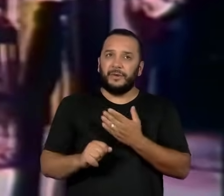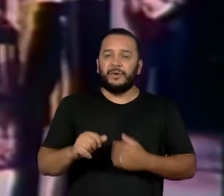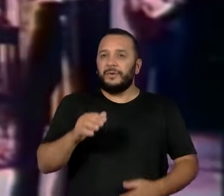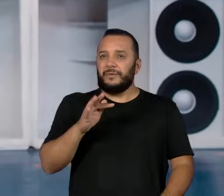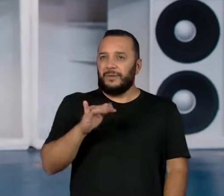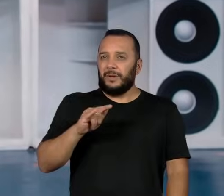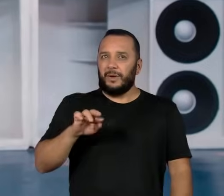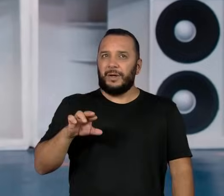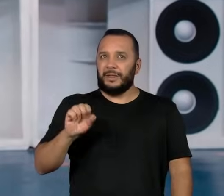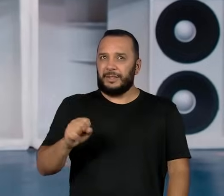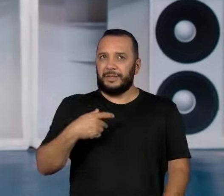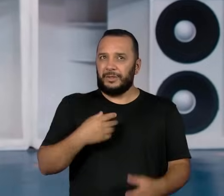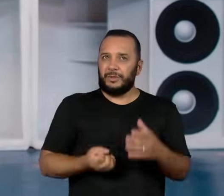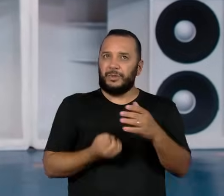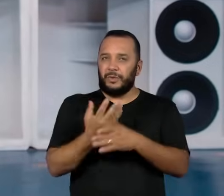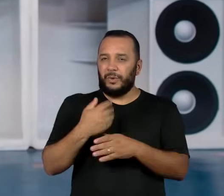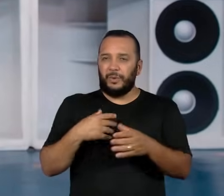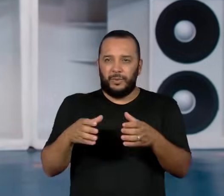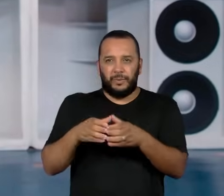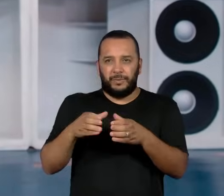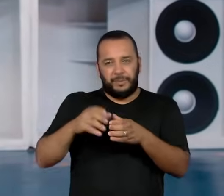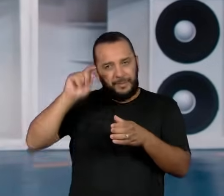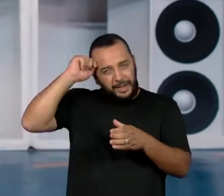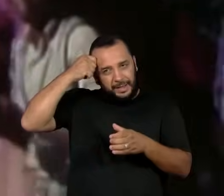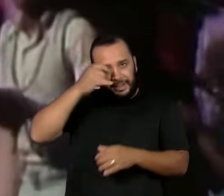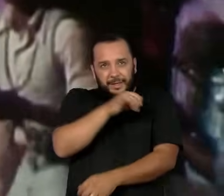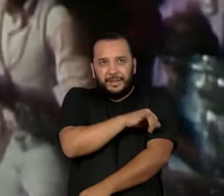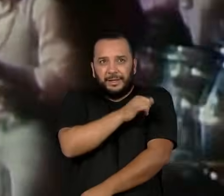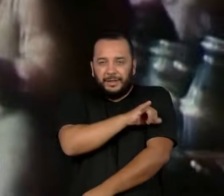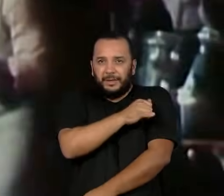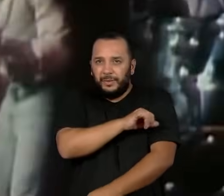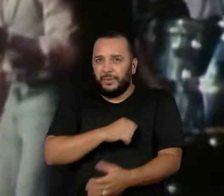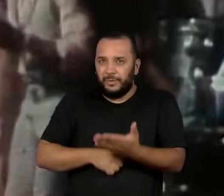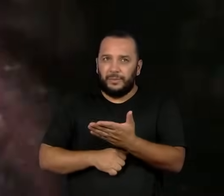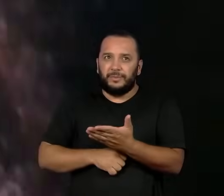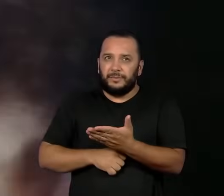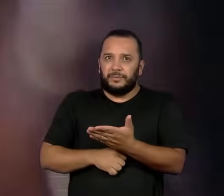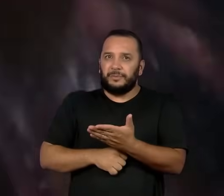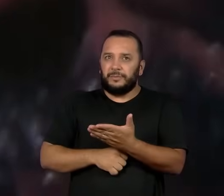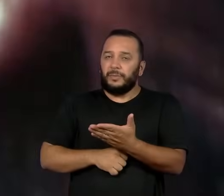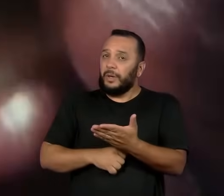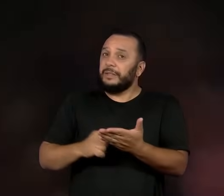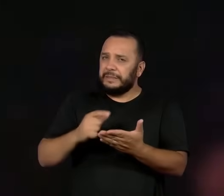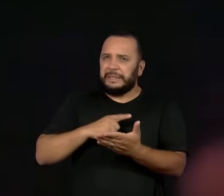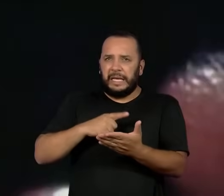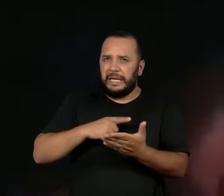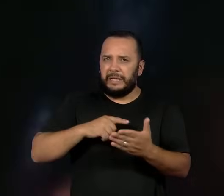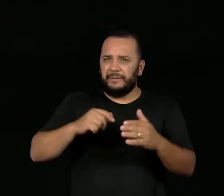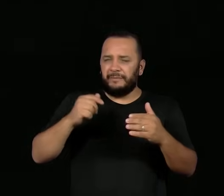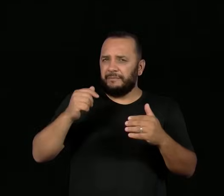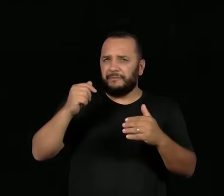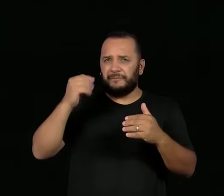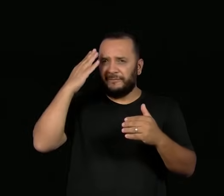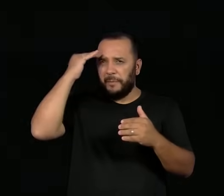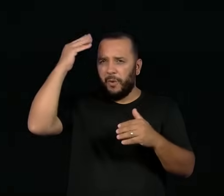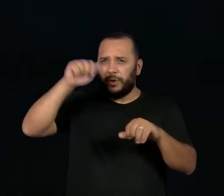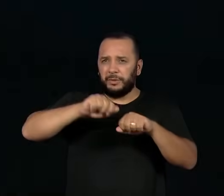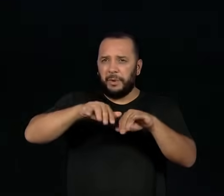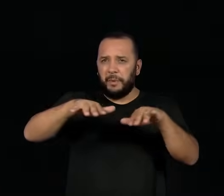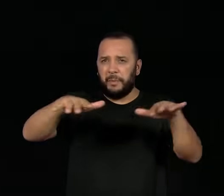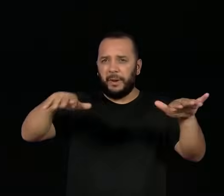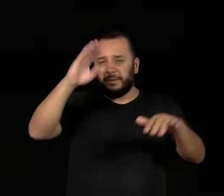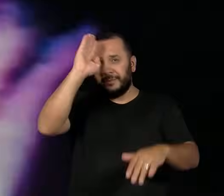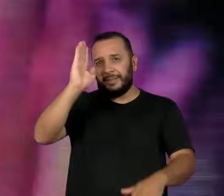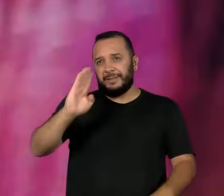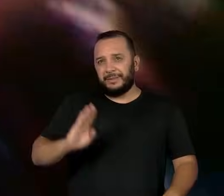a banda Black Rio e o Carros da Fé. Então, isso gerou um boom, né, de diversos artistas de Black Music do Brasil,